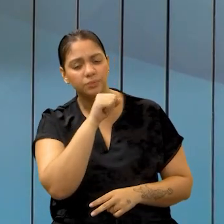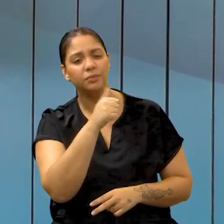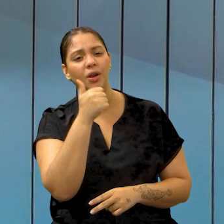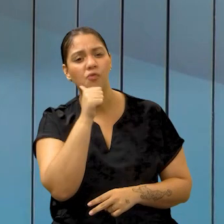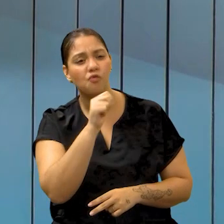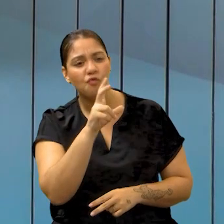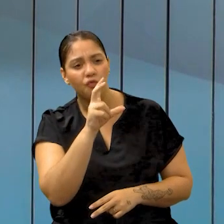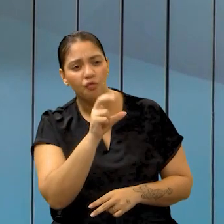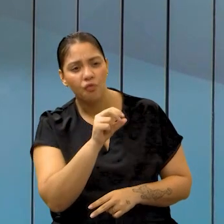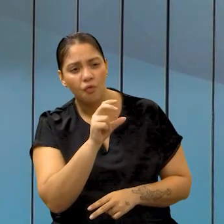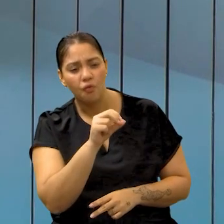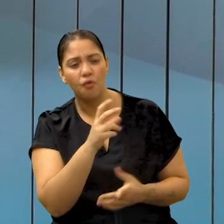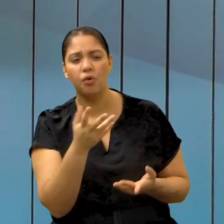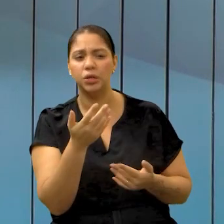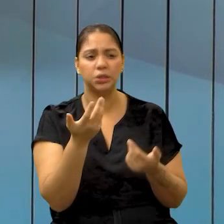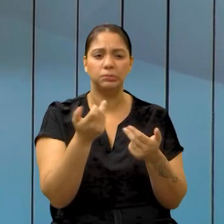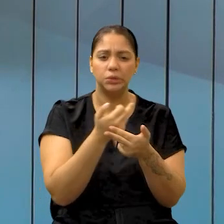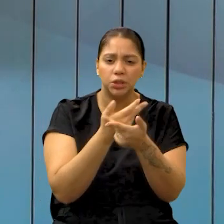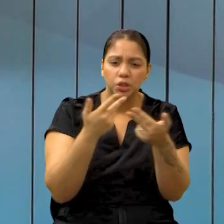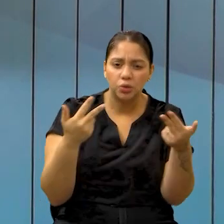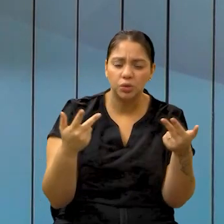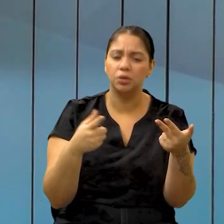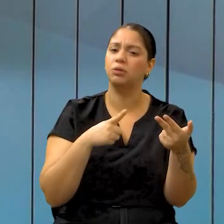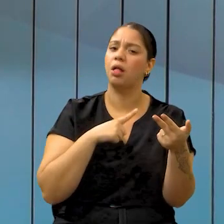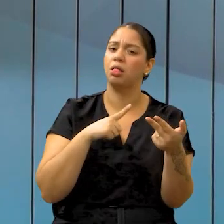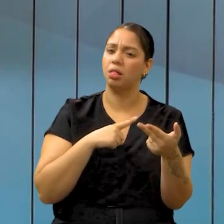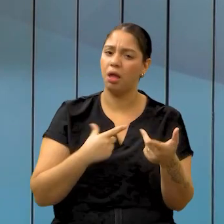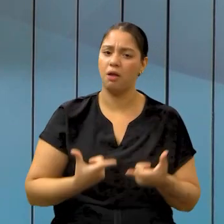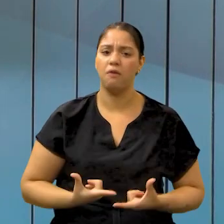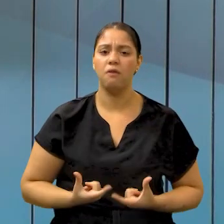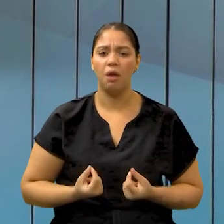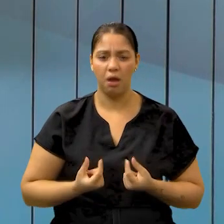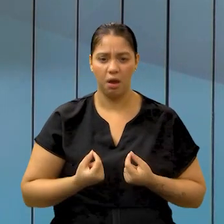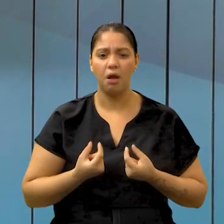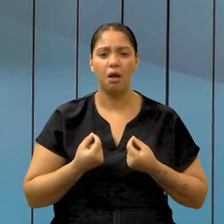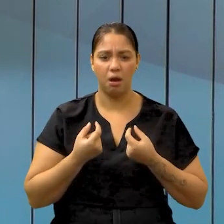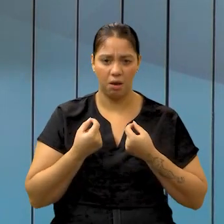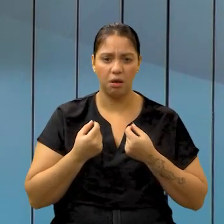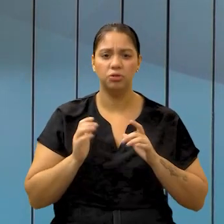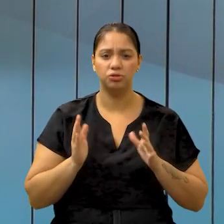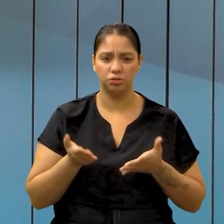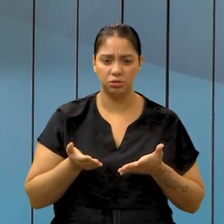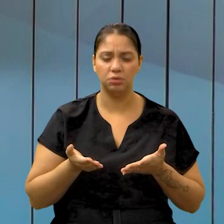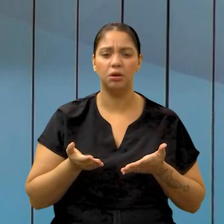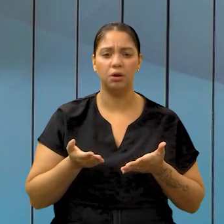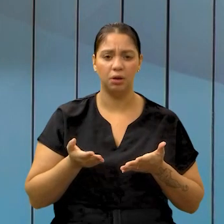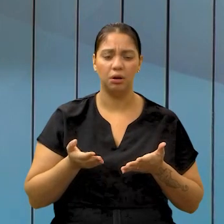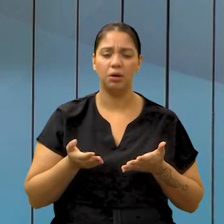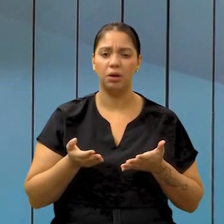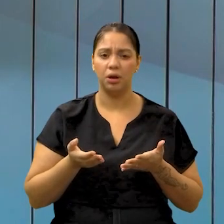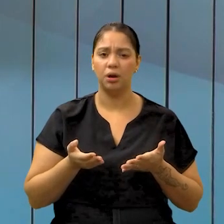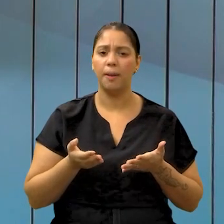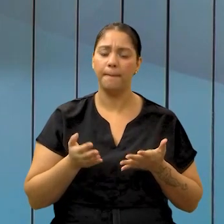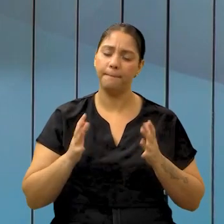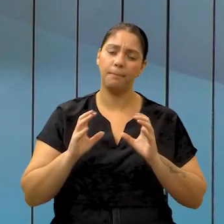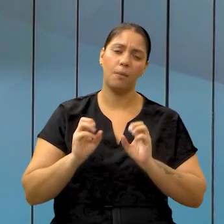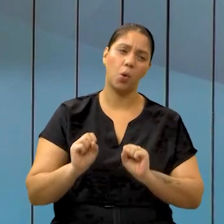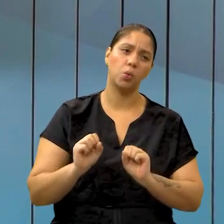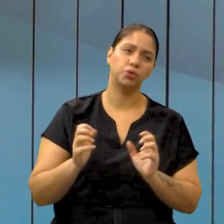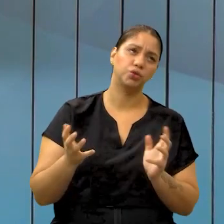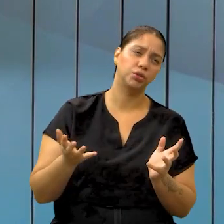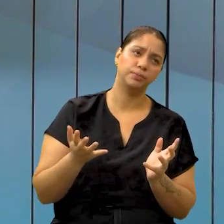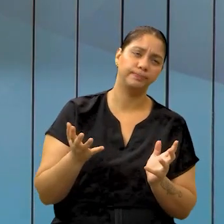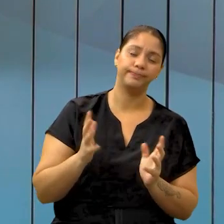mãe, avó que de alguma forma passou por algum câncer, pode vir essa